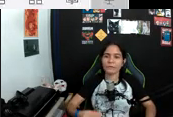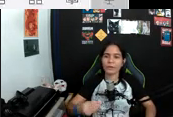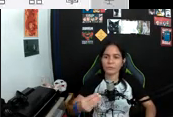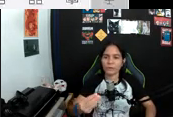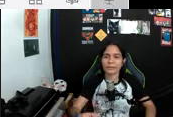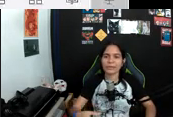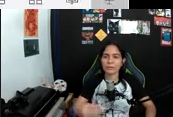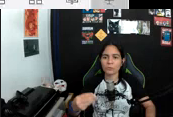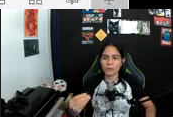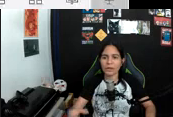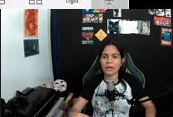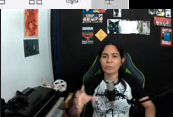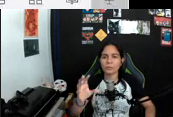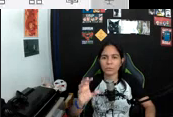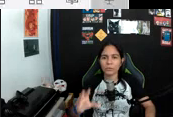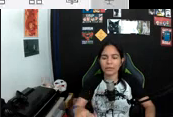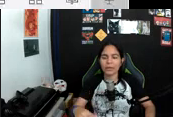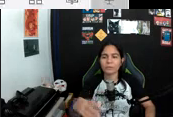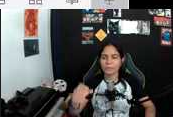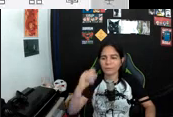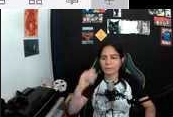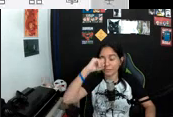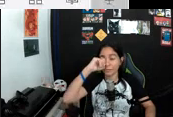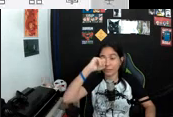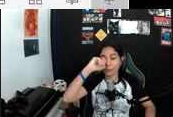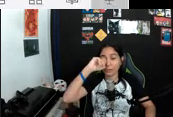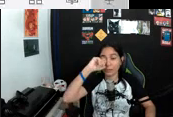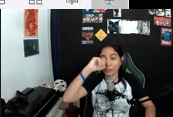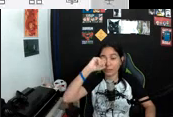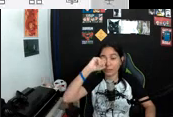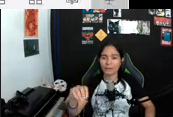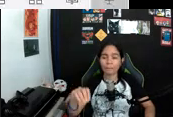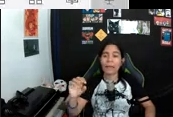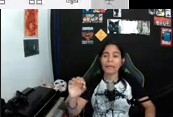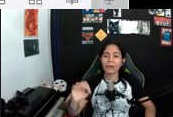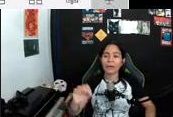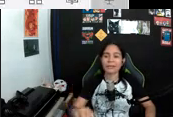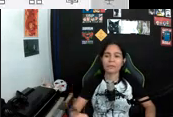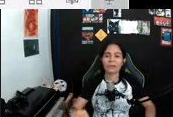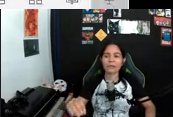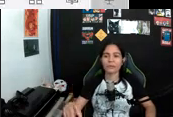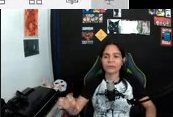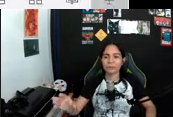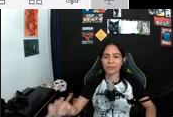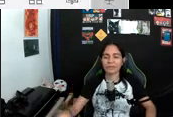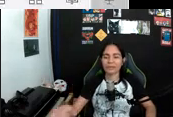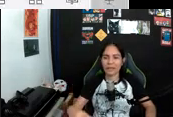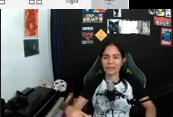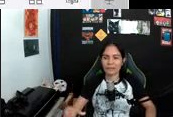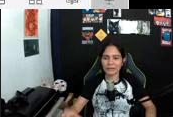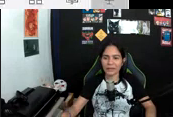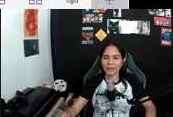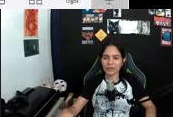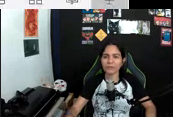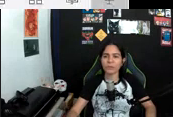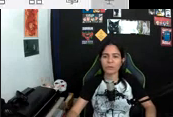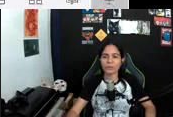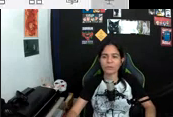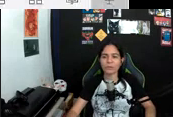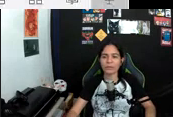Então, ser feita uma orientação com calma, com cuidado, para ser feito de forma correta. Então, recebendo instruções médicas claras